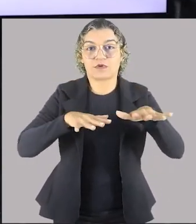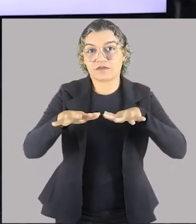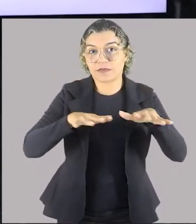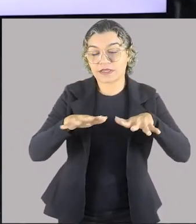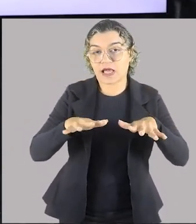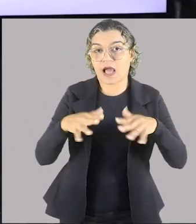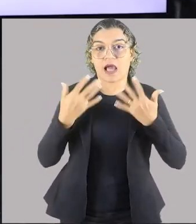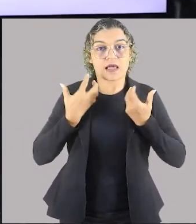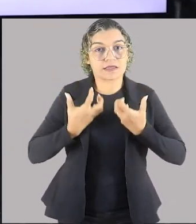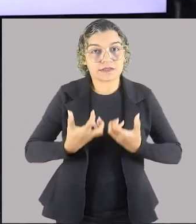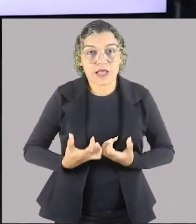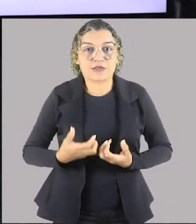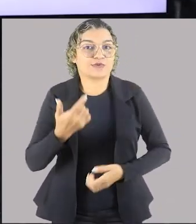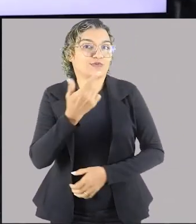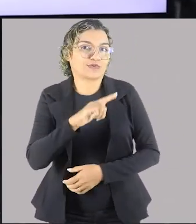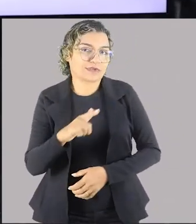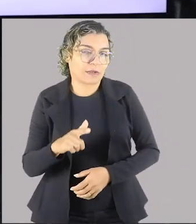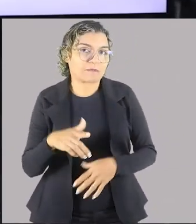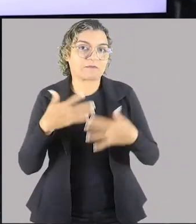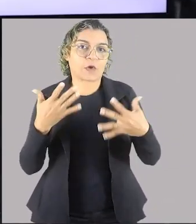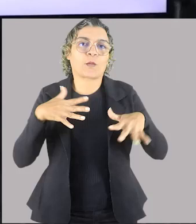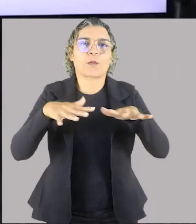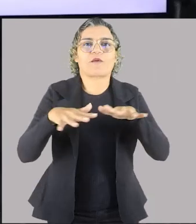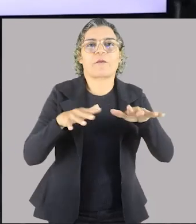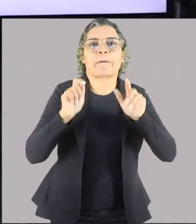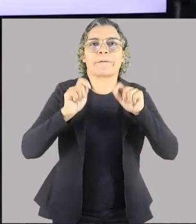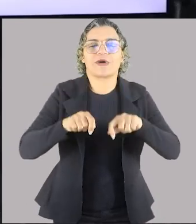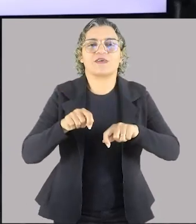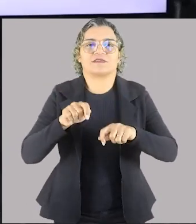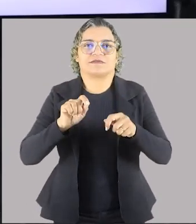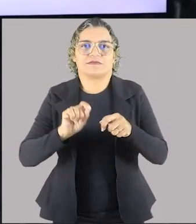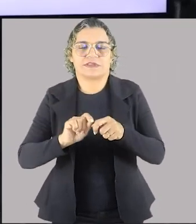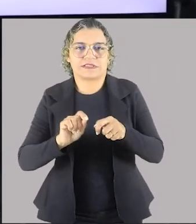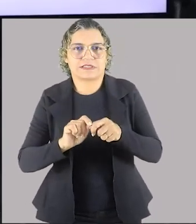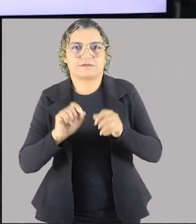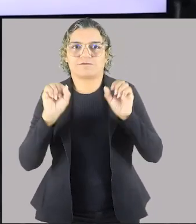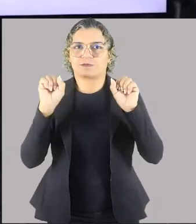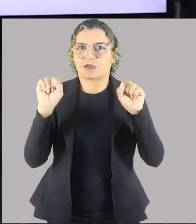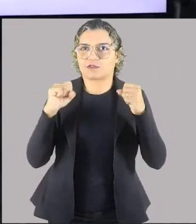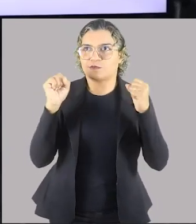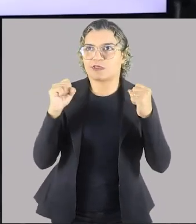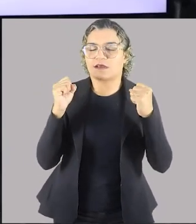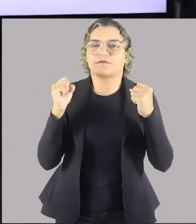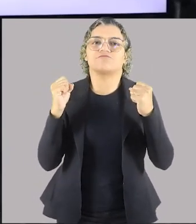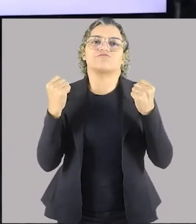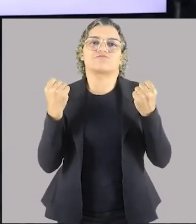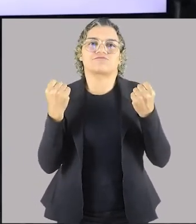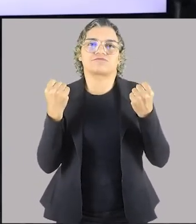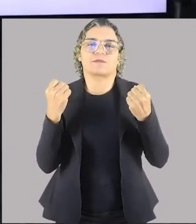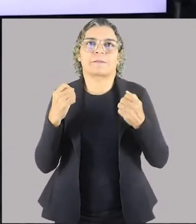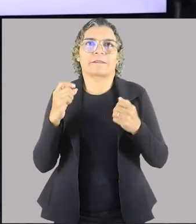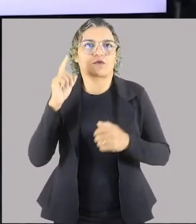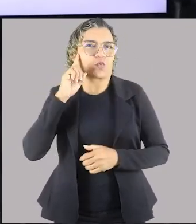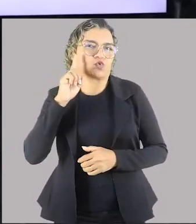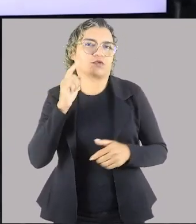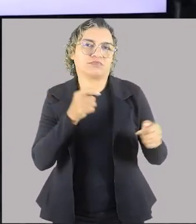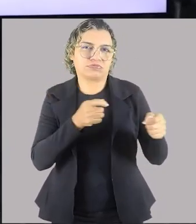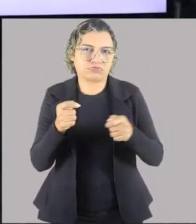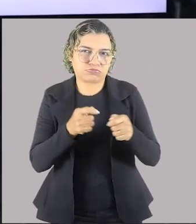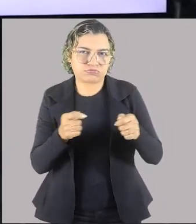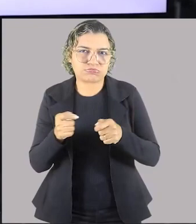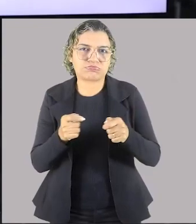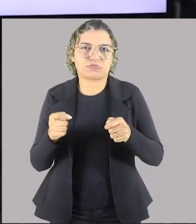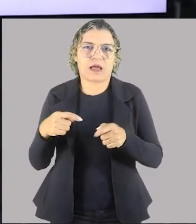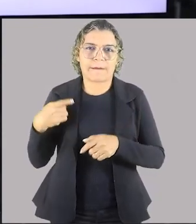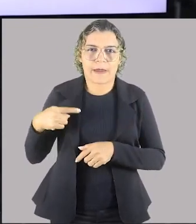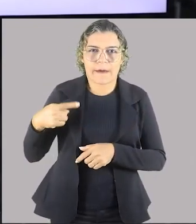cansaço, né? Esse movimento ele pode ser feito em atividades físicas do cotidiano, que são as